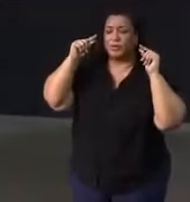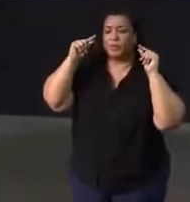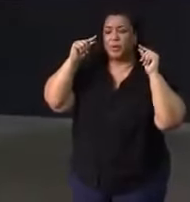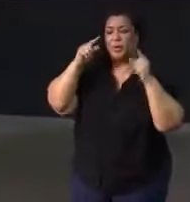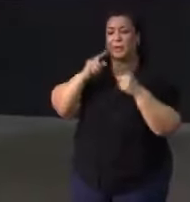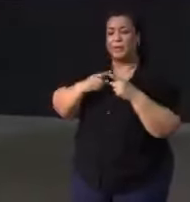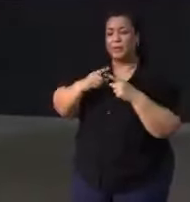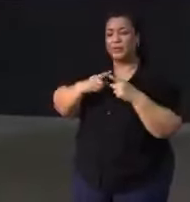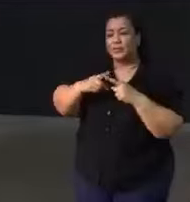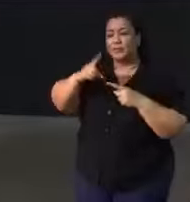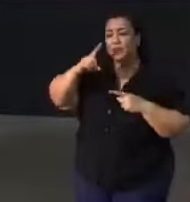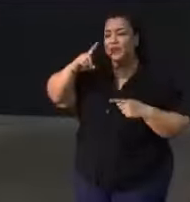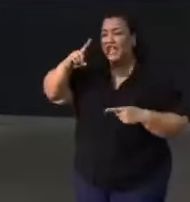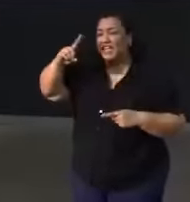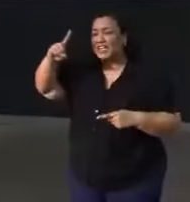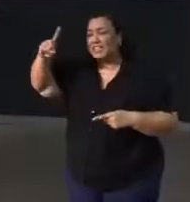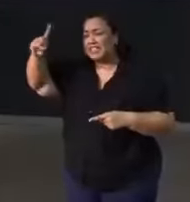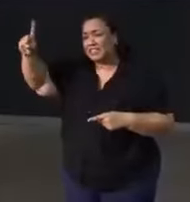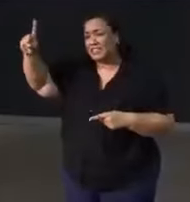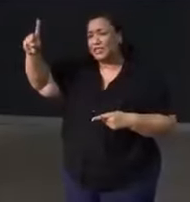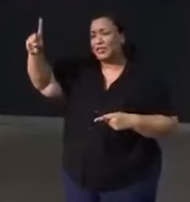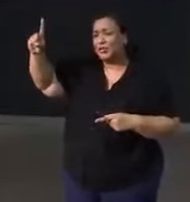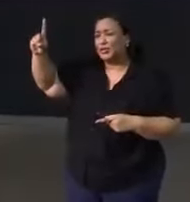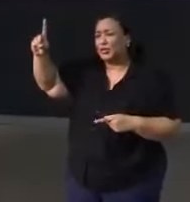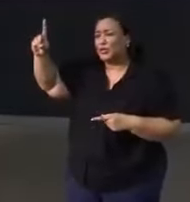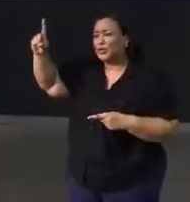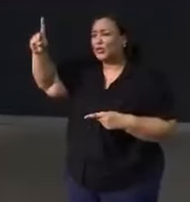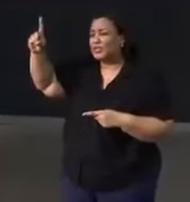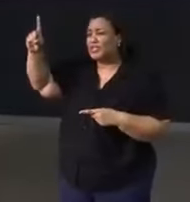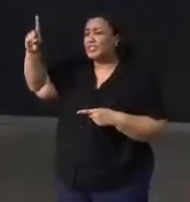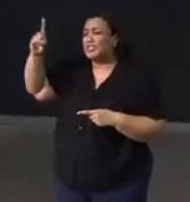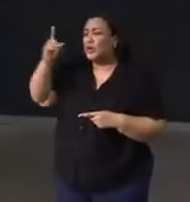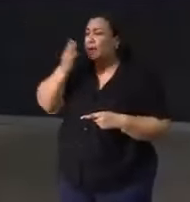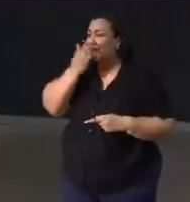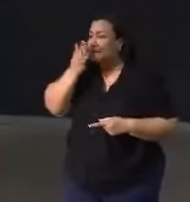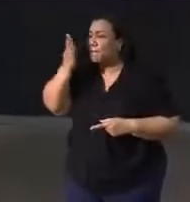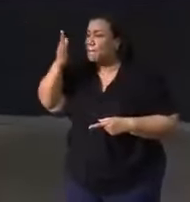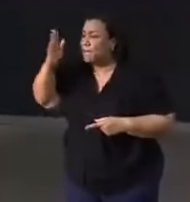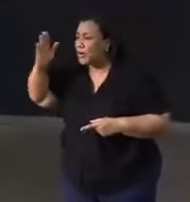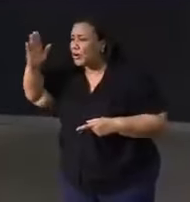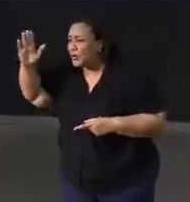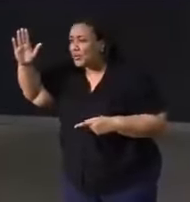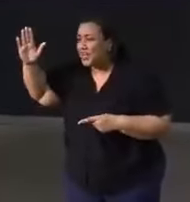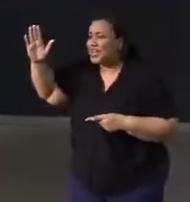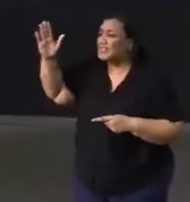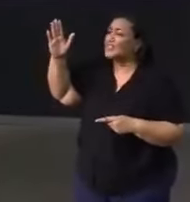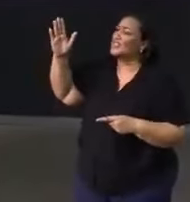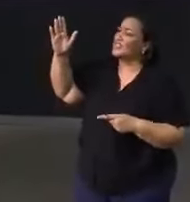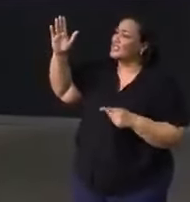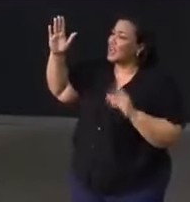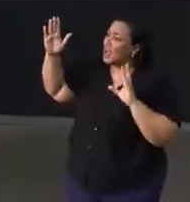o Senhor, o Rei de Israel, Ele cumpre as promessas que Ele fez.